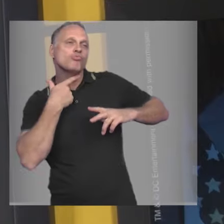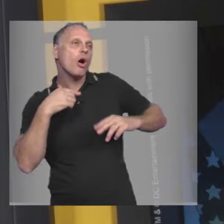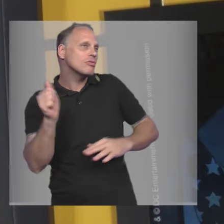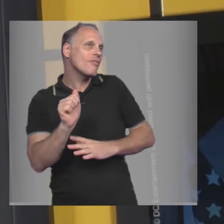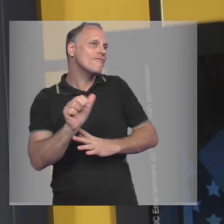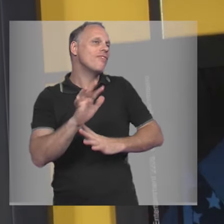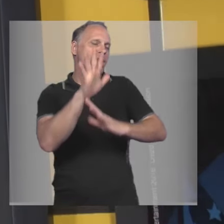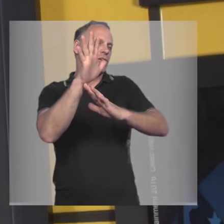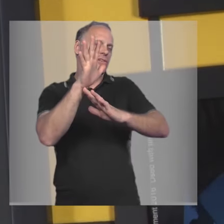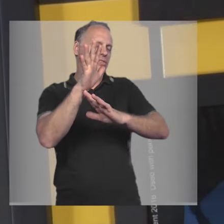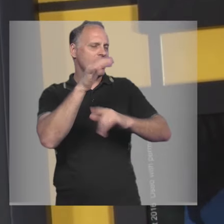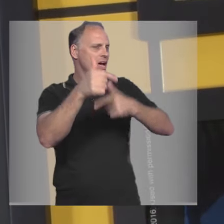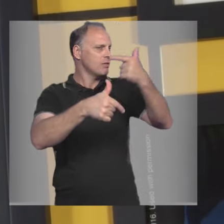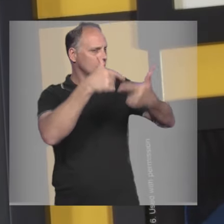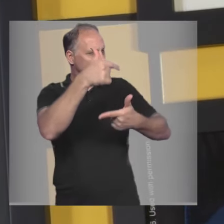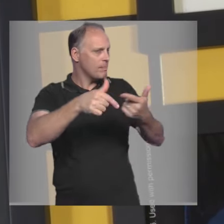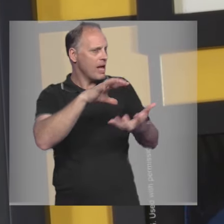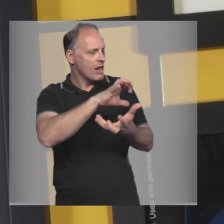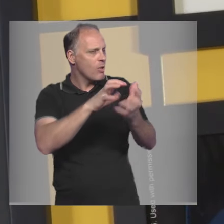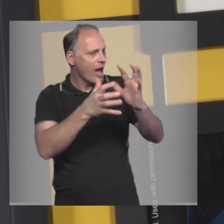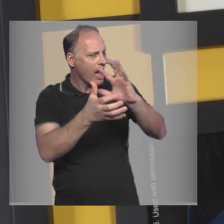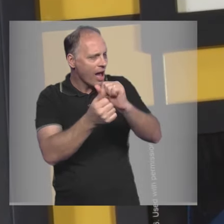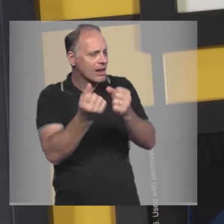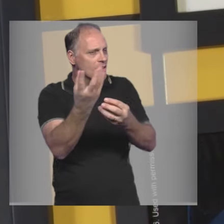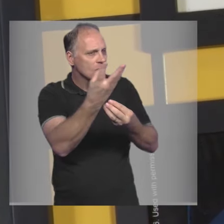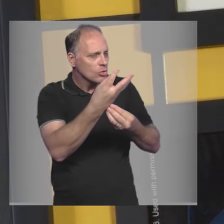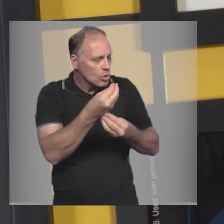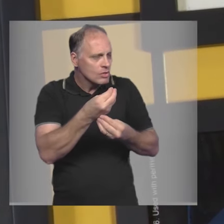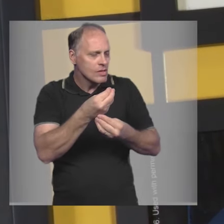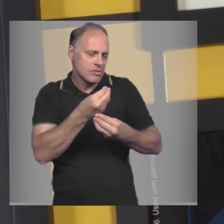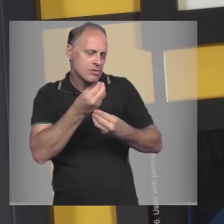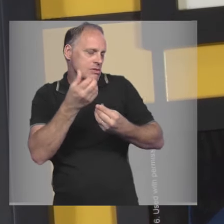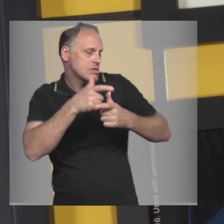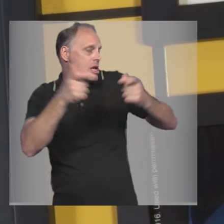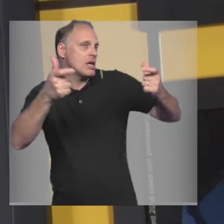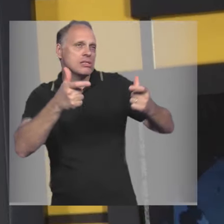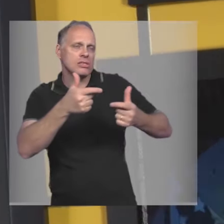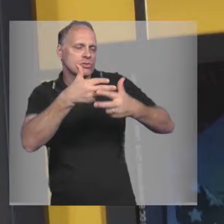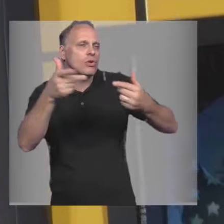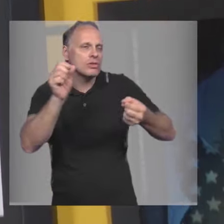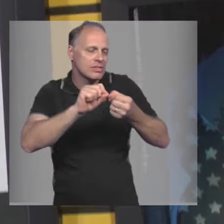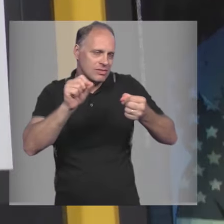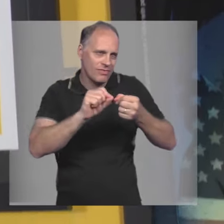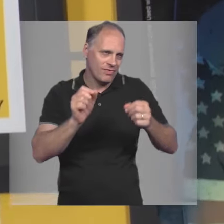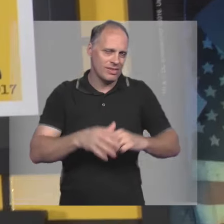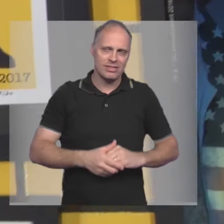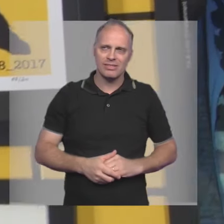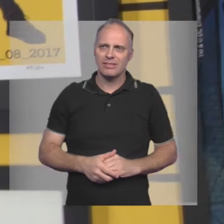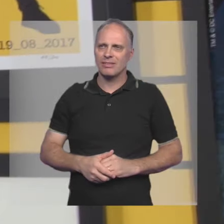de valorizar, principalmente isso, valorizar grandes feitos. Eu acho que isso é super bacana.